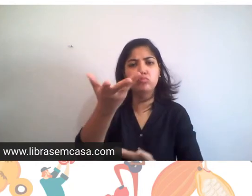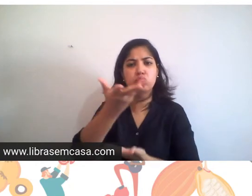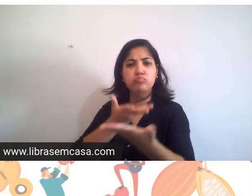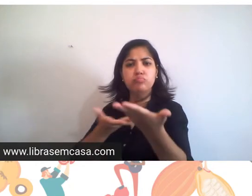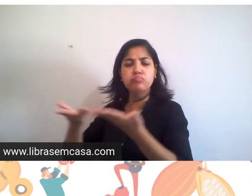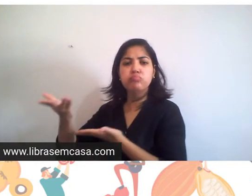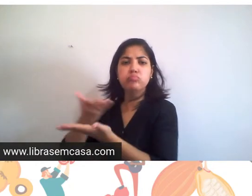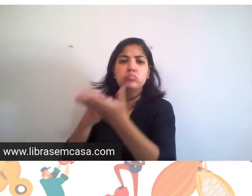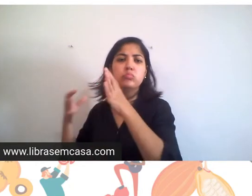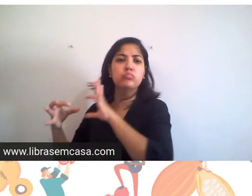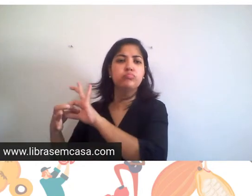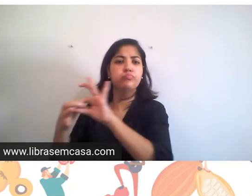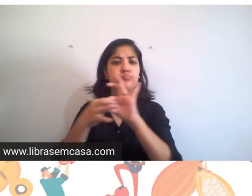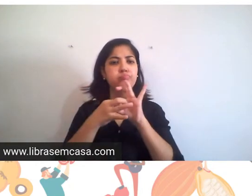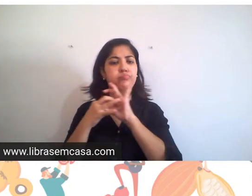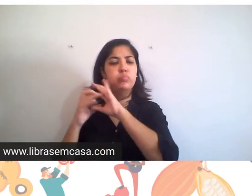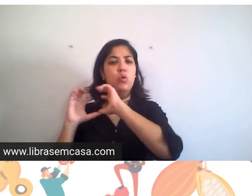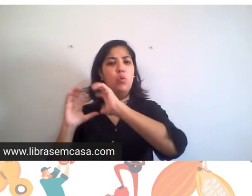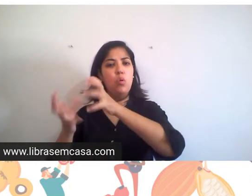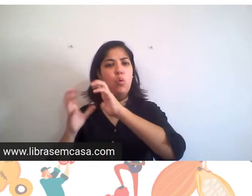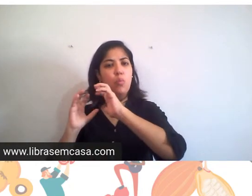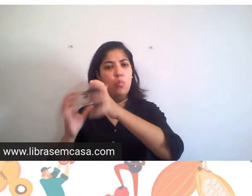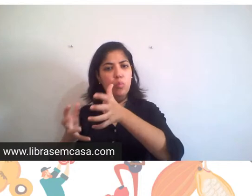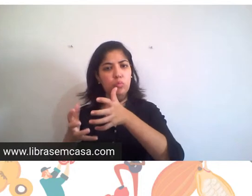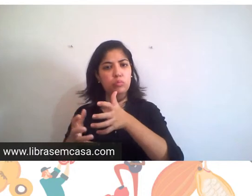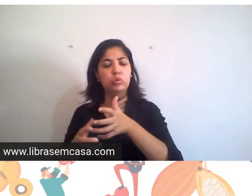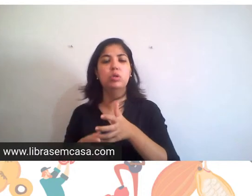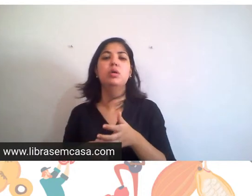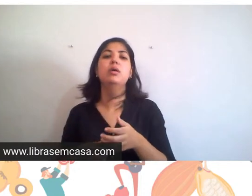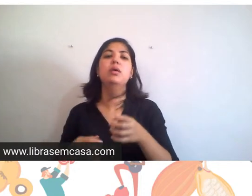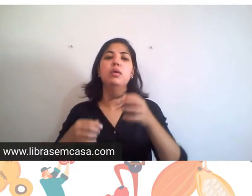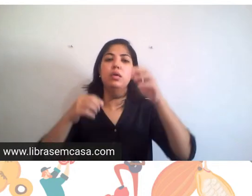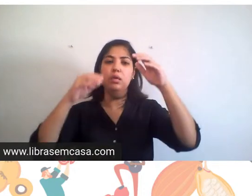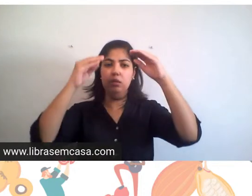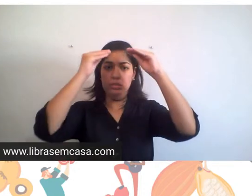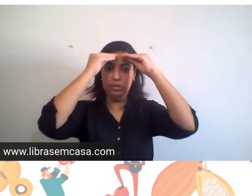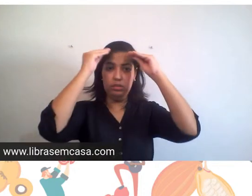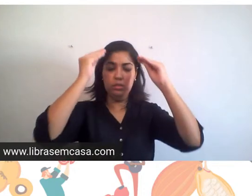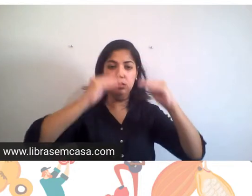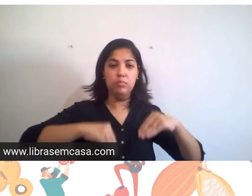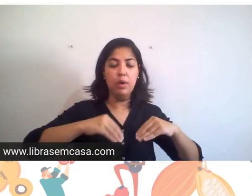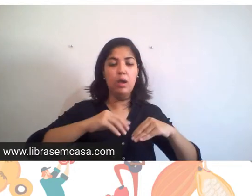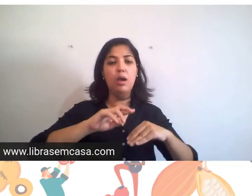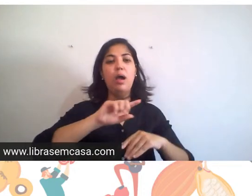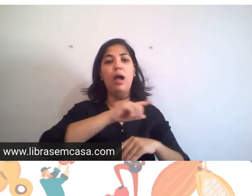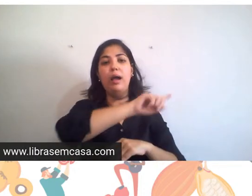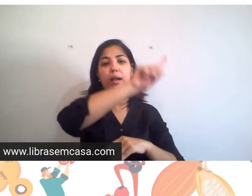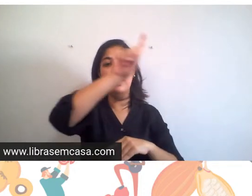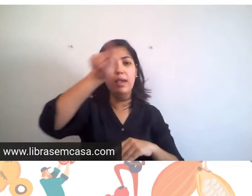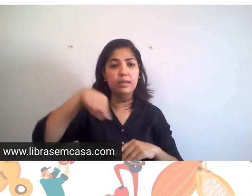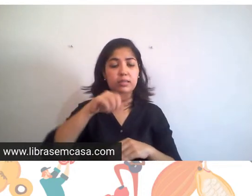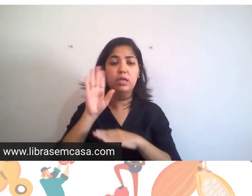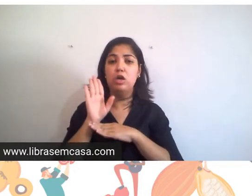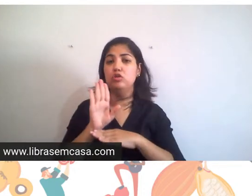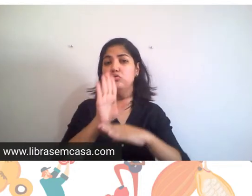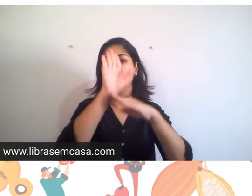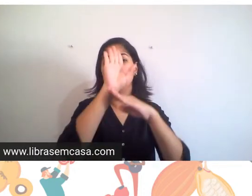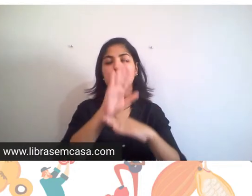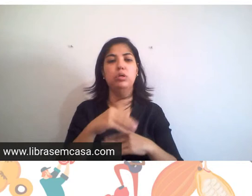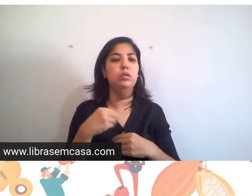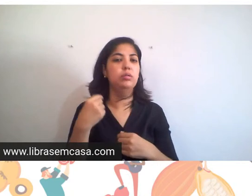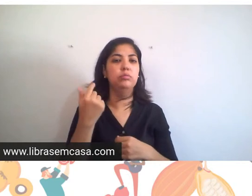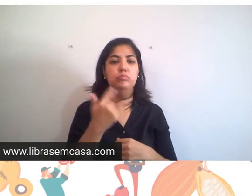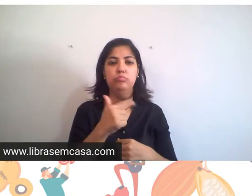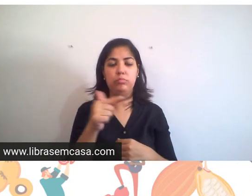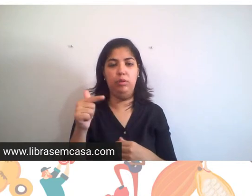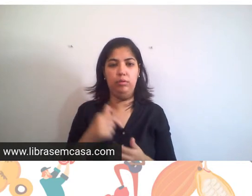nível planetário e desincentivem aqueles que são contrários. Políticas públicas que sejam embasadas em ciência e